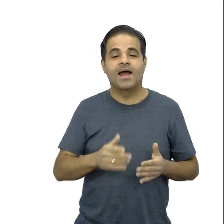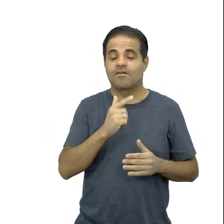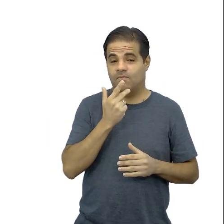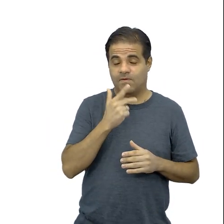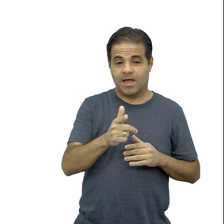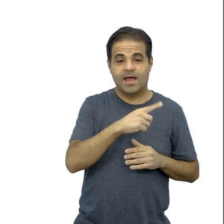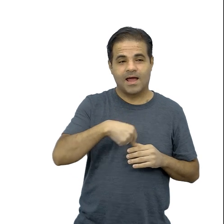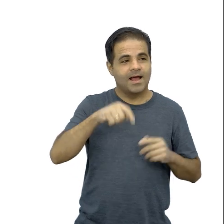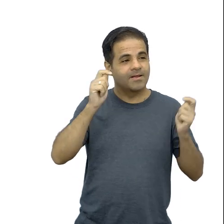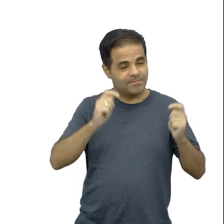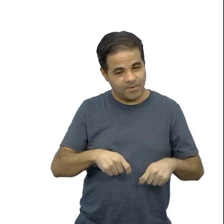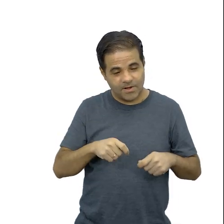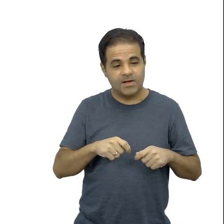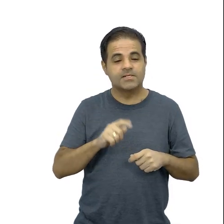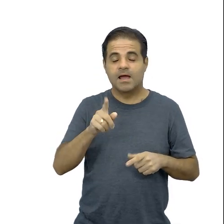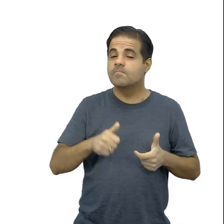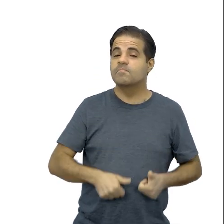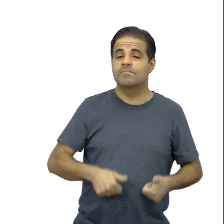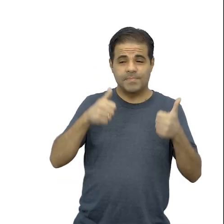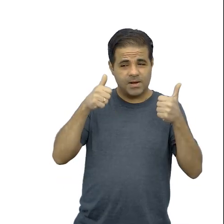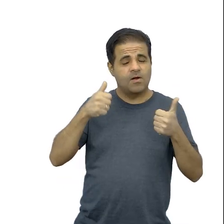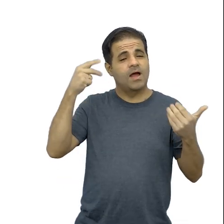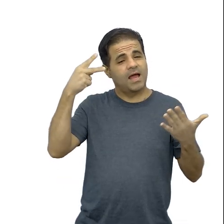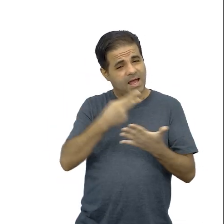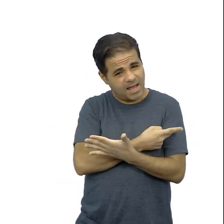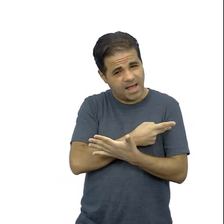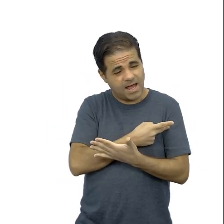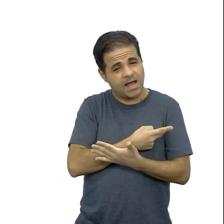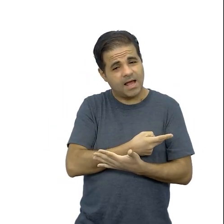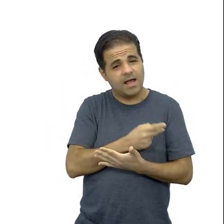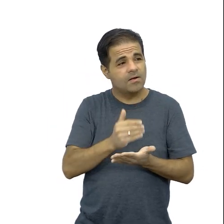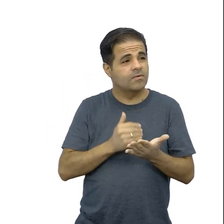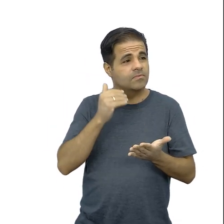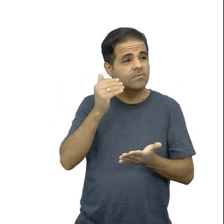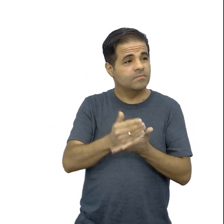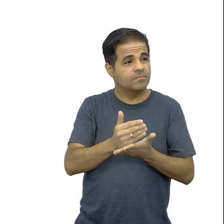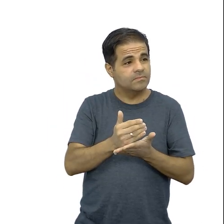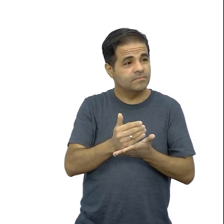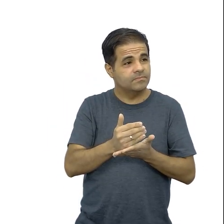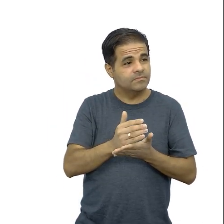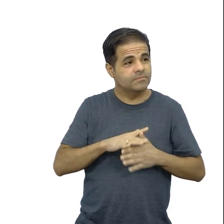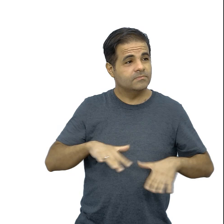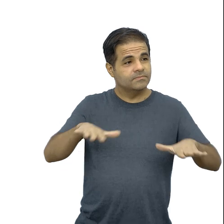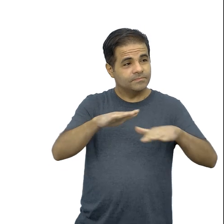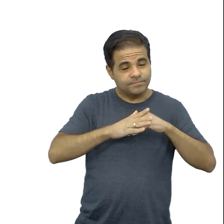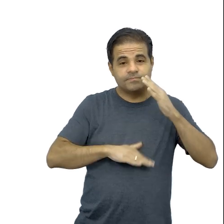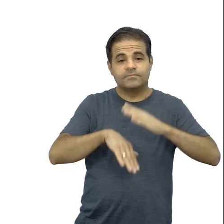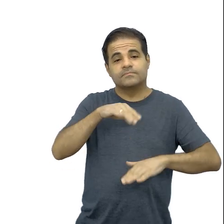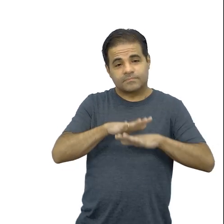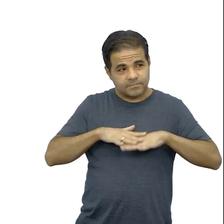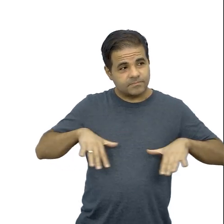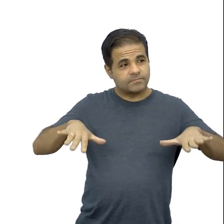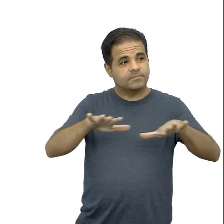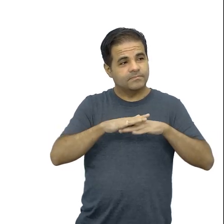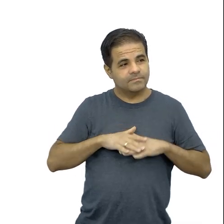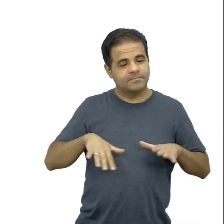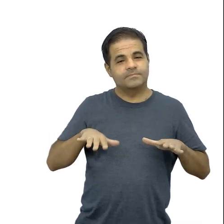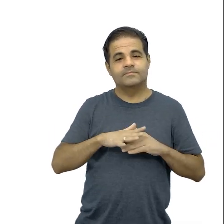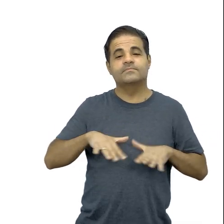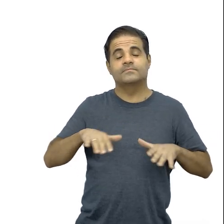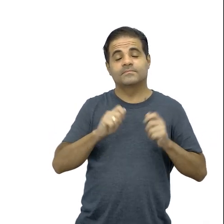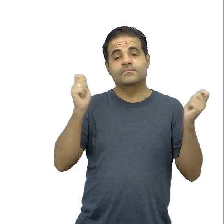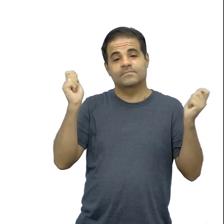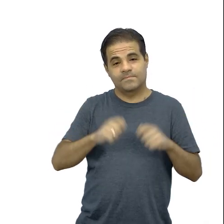digo, sempre que posso, é melhor errar pelo excesso do que pela falta. Então, tá aqui o link da onde